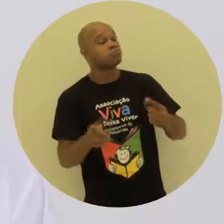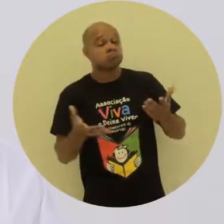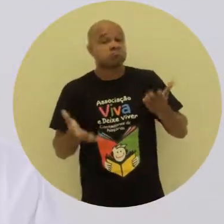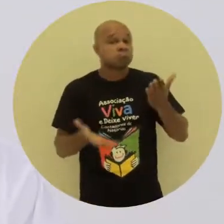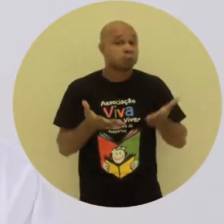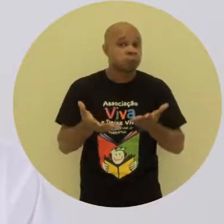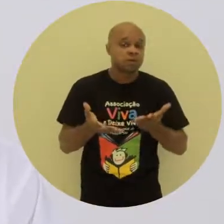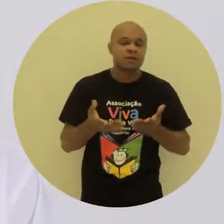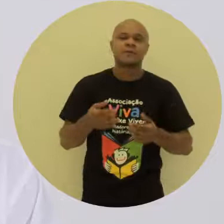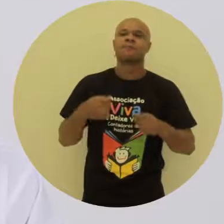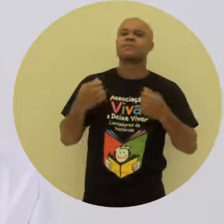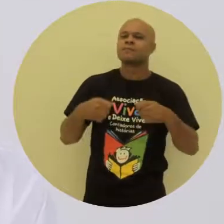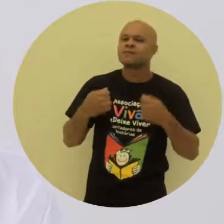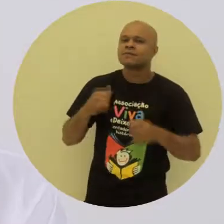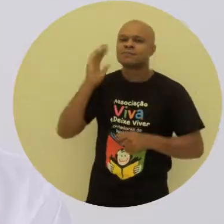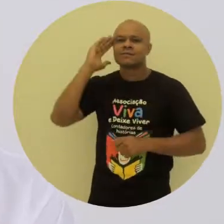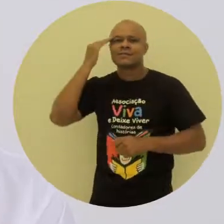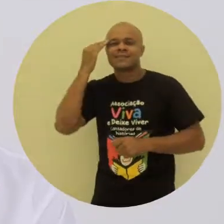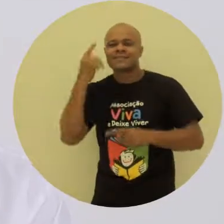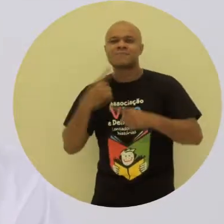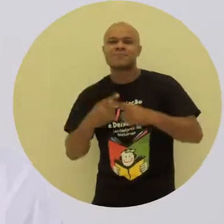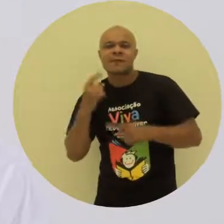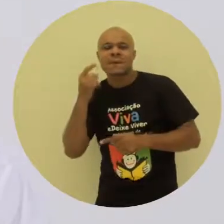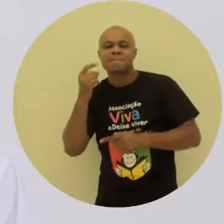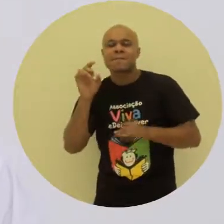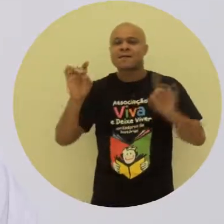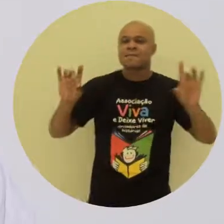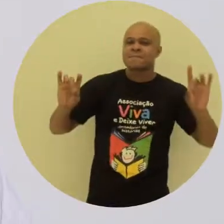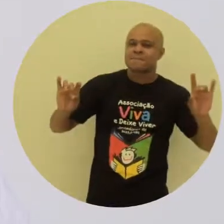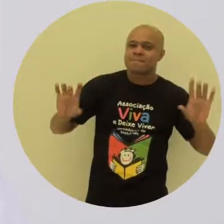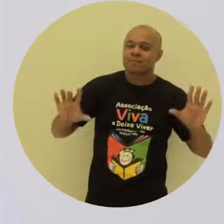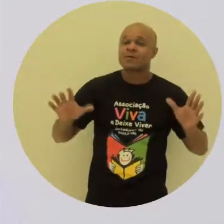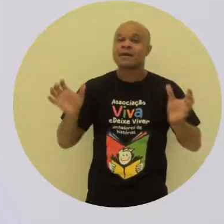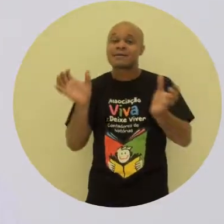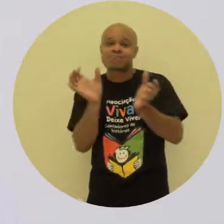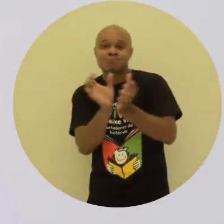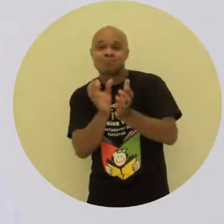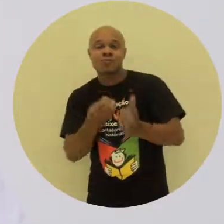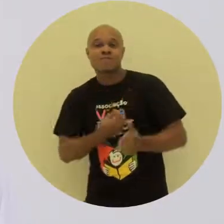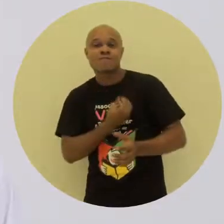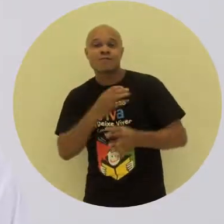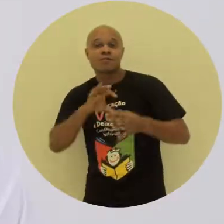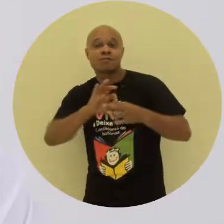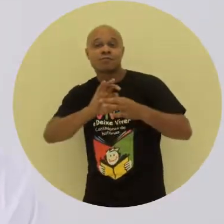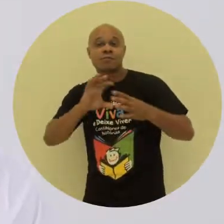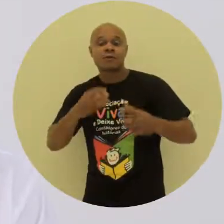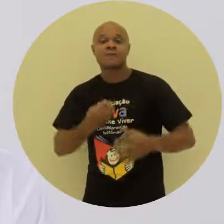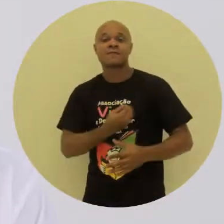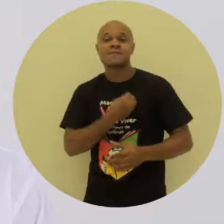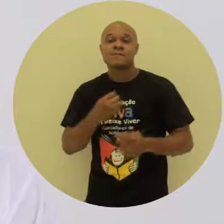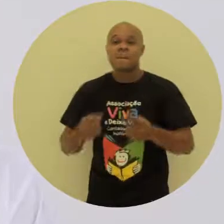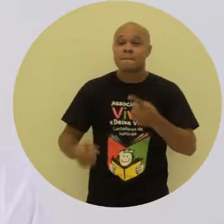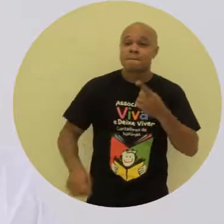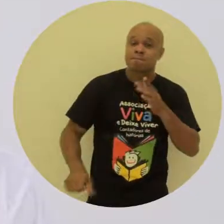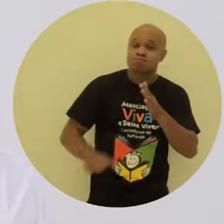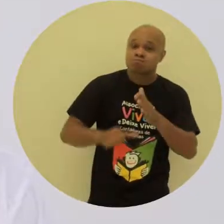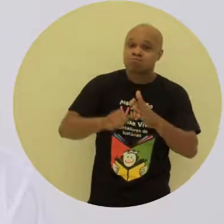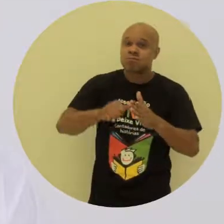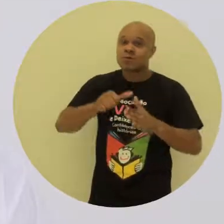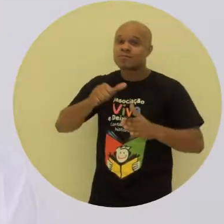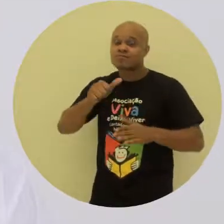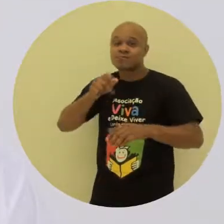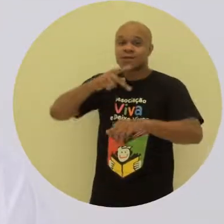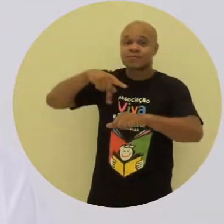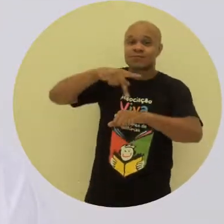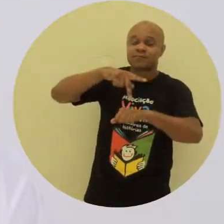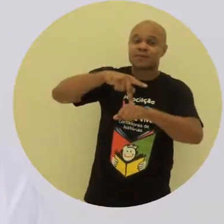Nós temos aí uma atenção muito especial porque a Associação Vive e Deixe Viver foi a primeira organização social no